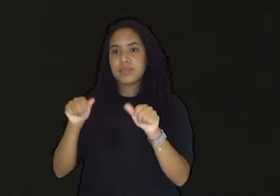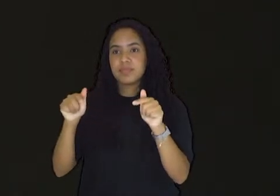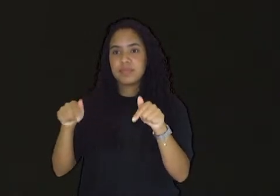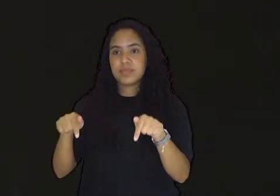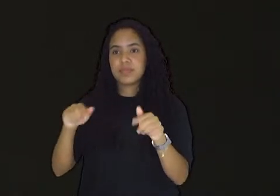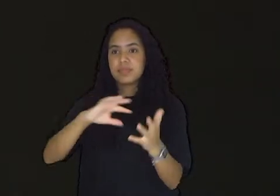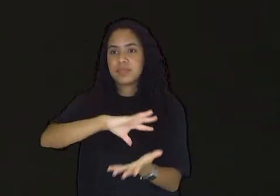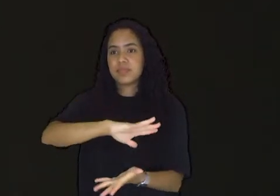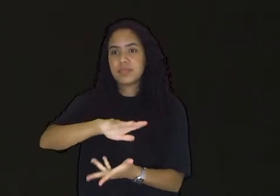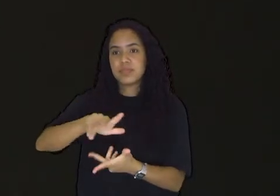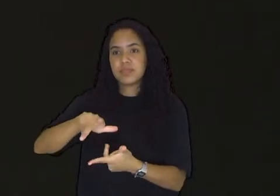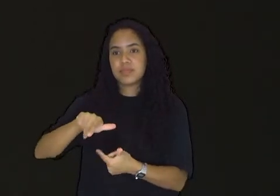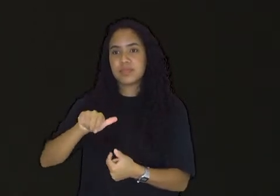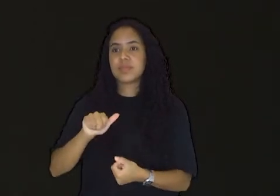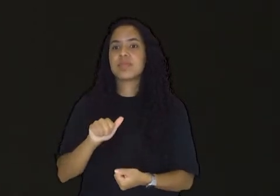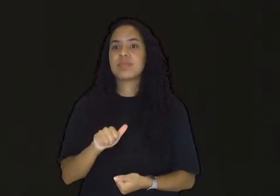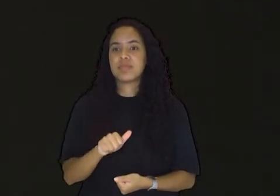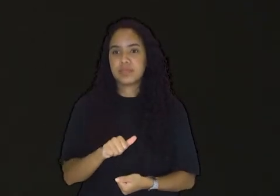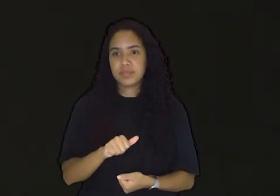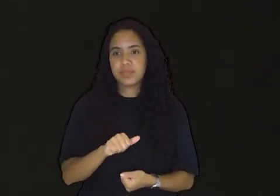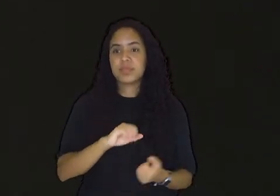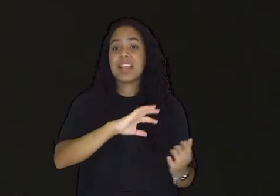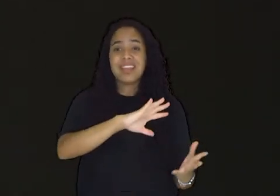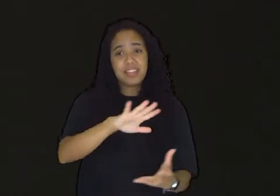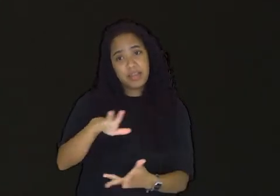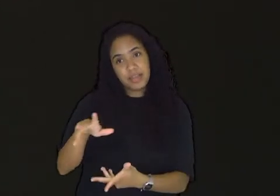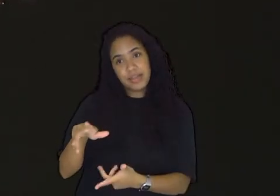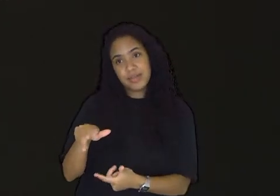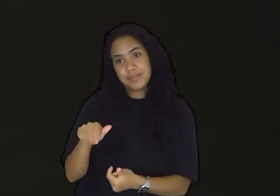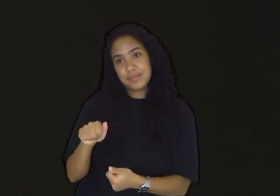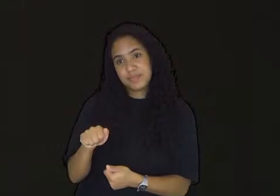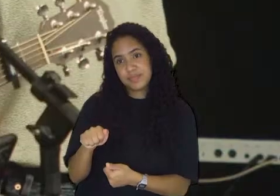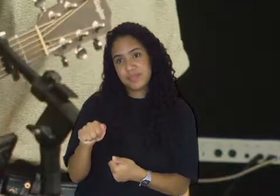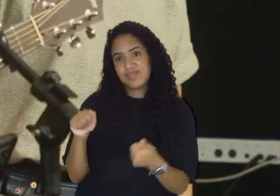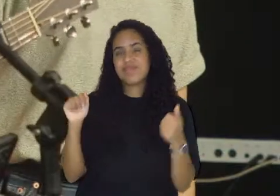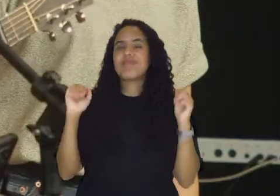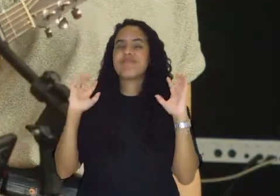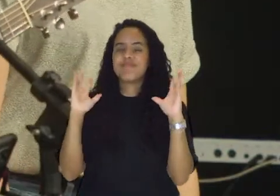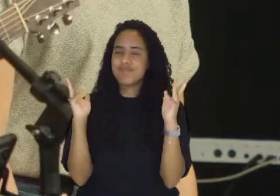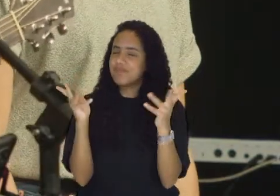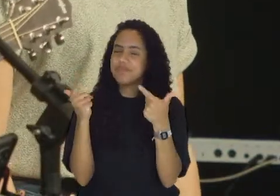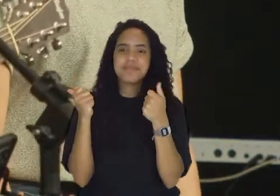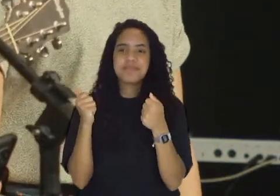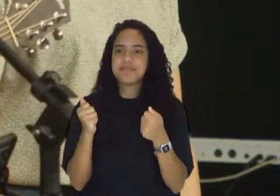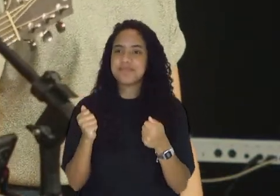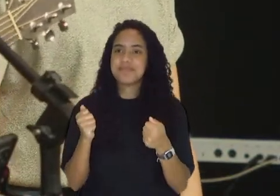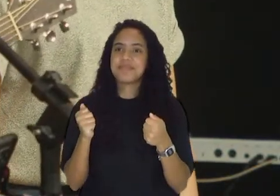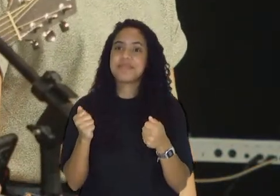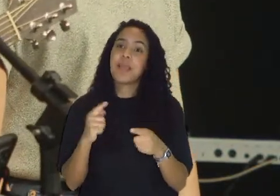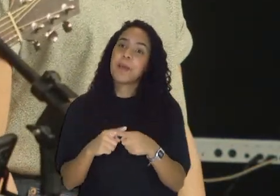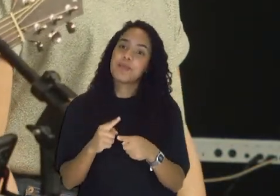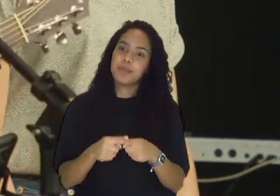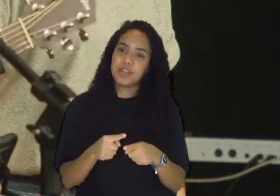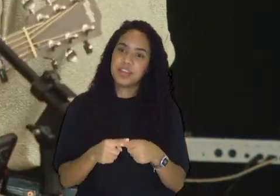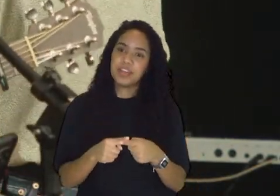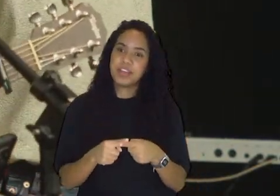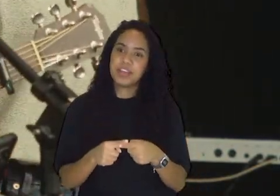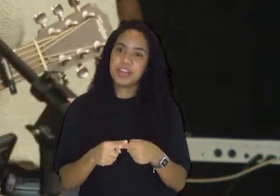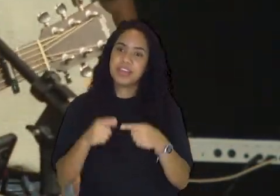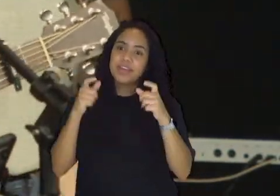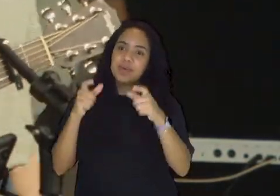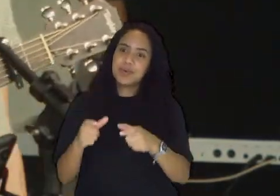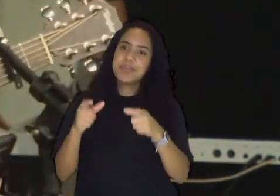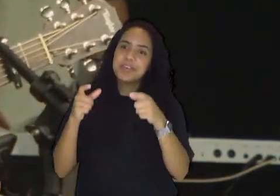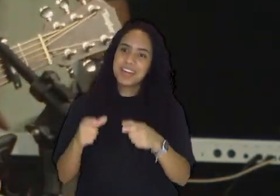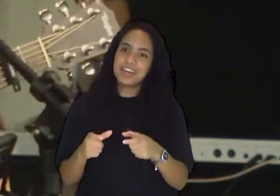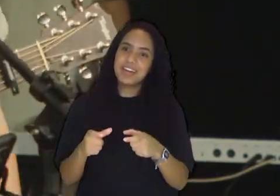porque a casa dele é a minha e a sua casa também. Eu espero que você tenha muito desejo pela eternidade. Eu espero que